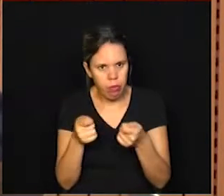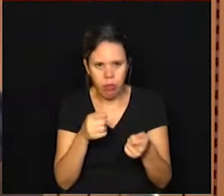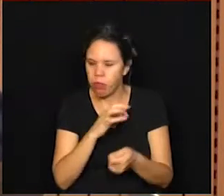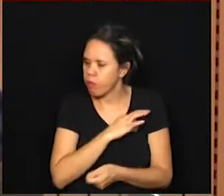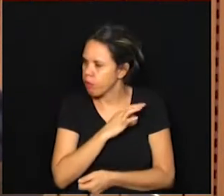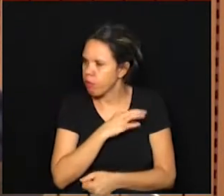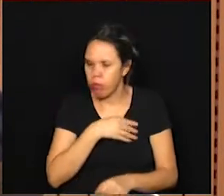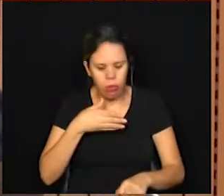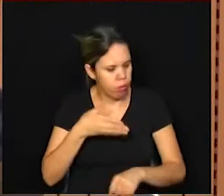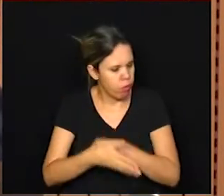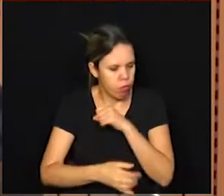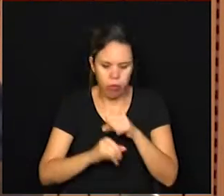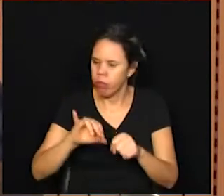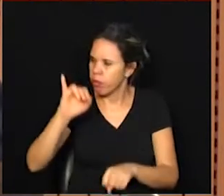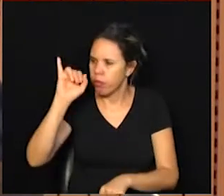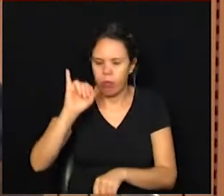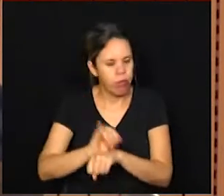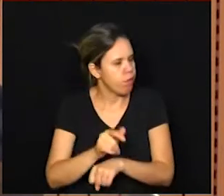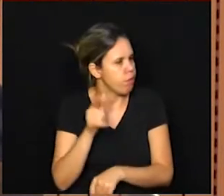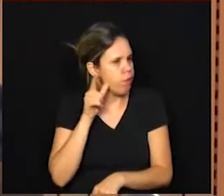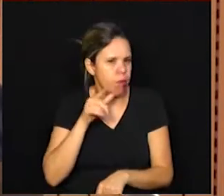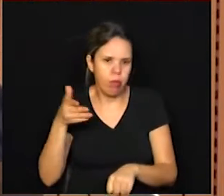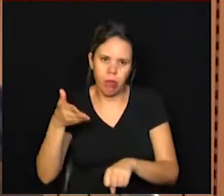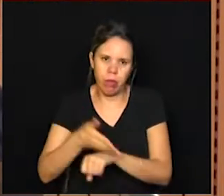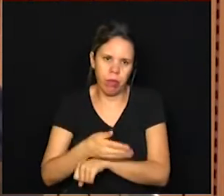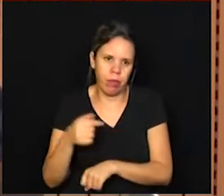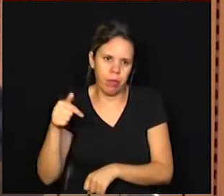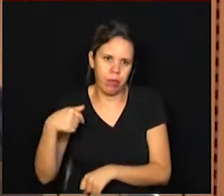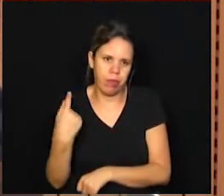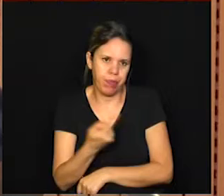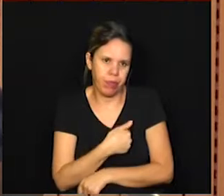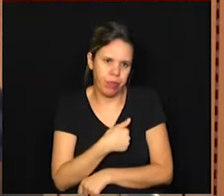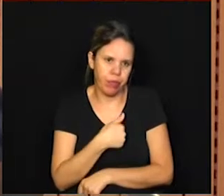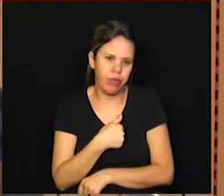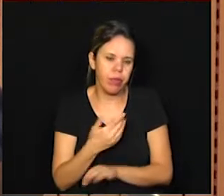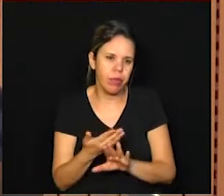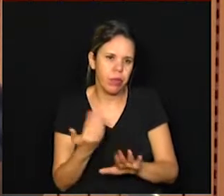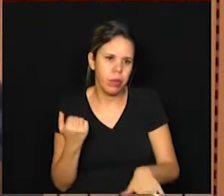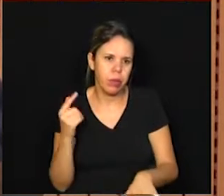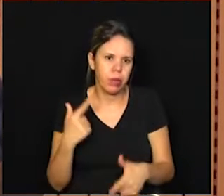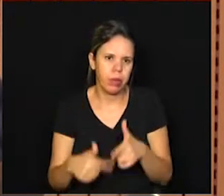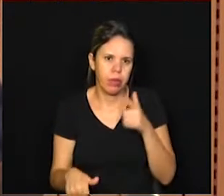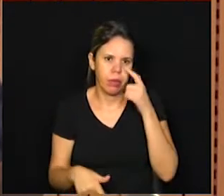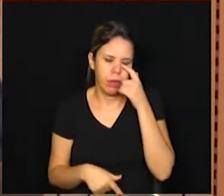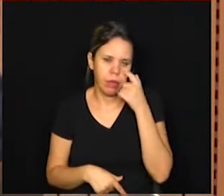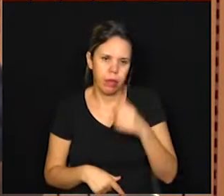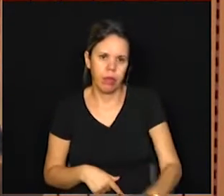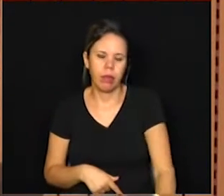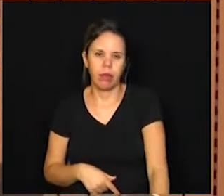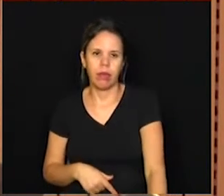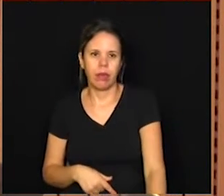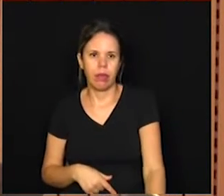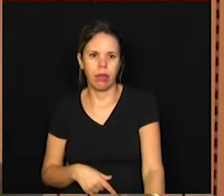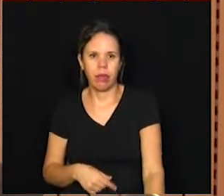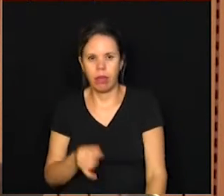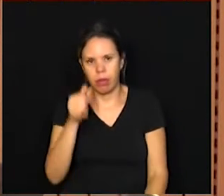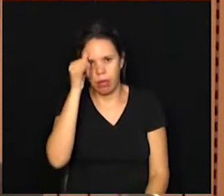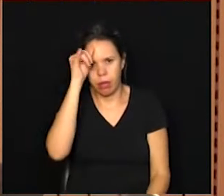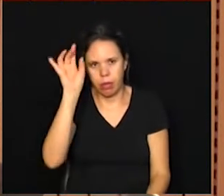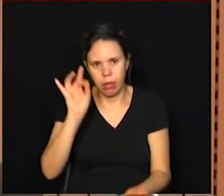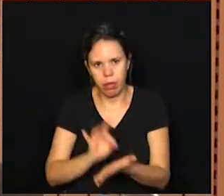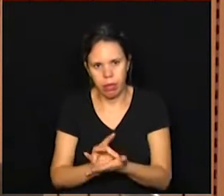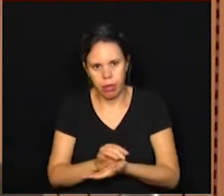polícias internacionais, ainda mais a nossa, que ainda está longe de ser equipada, para o combate